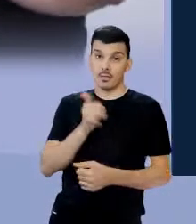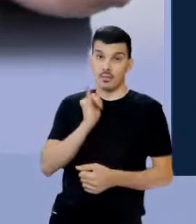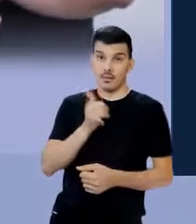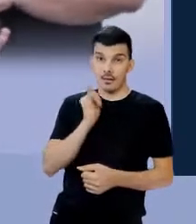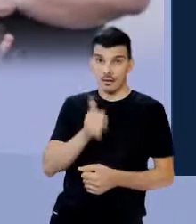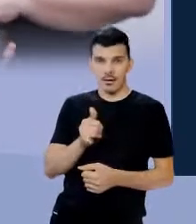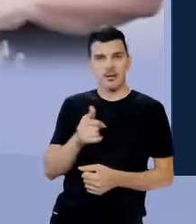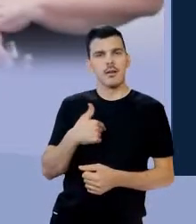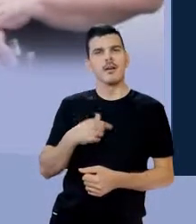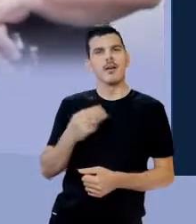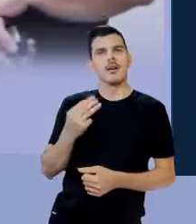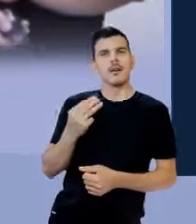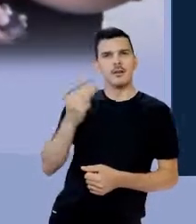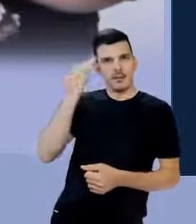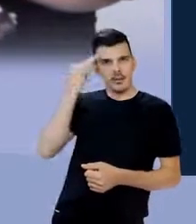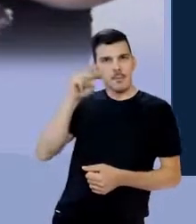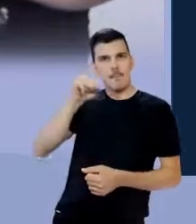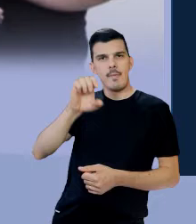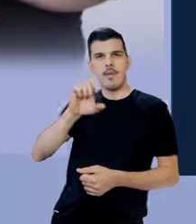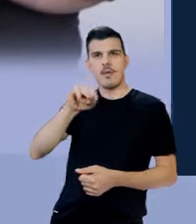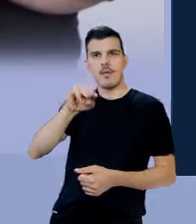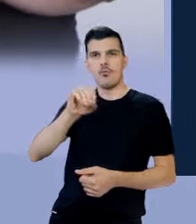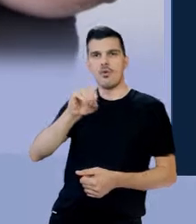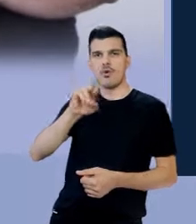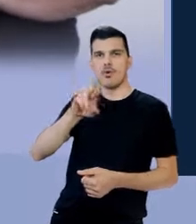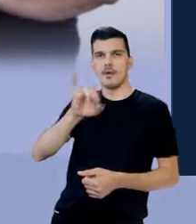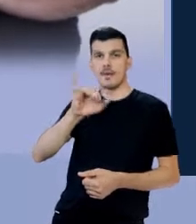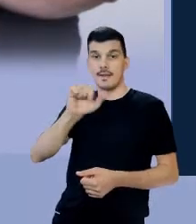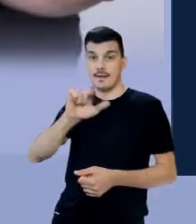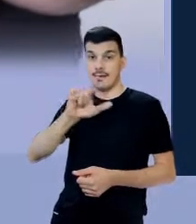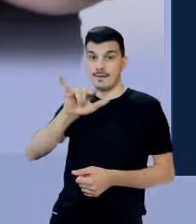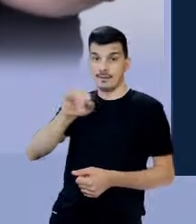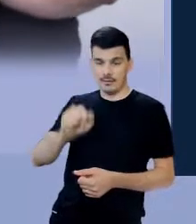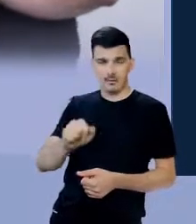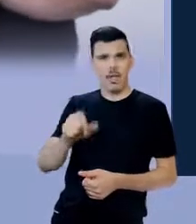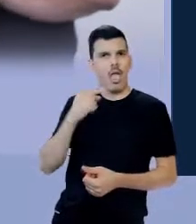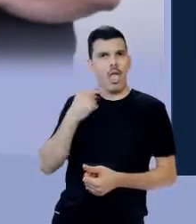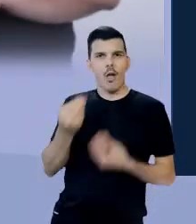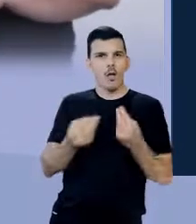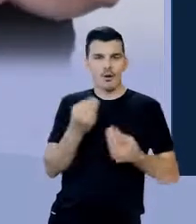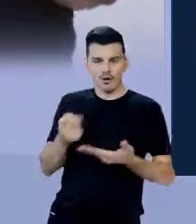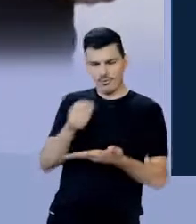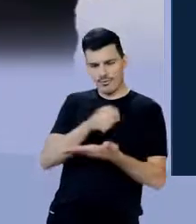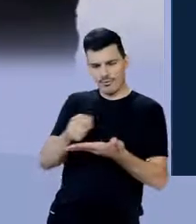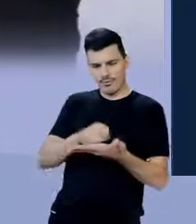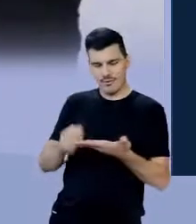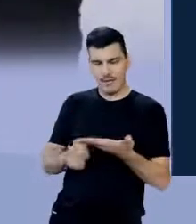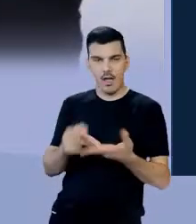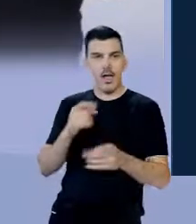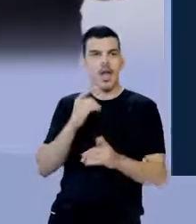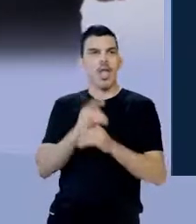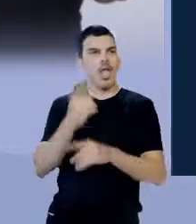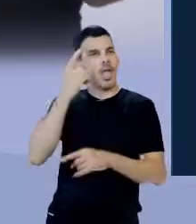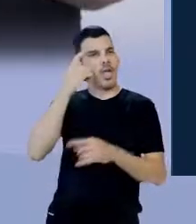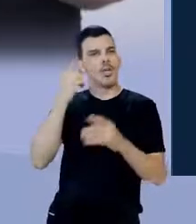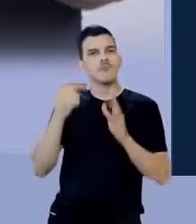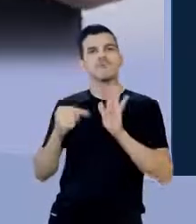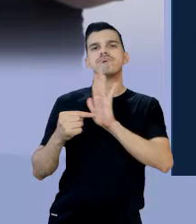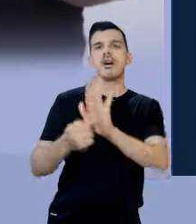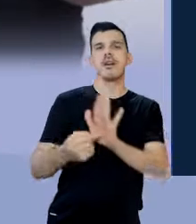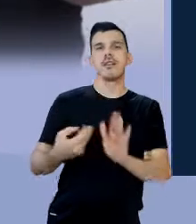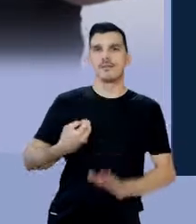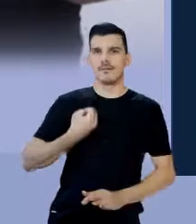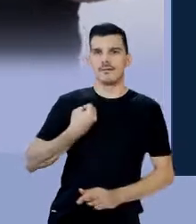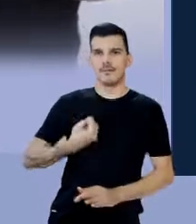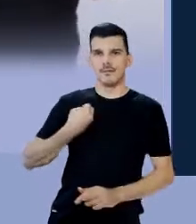A narrativa memorialista será a forma que Graciliano encontra para refletir a